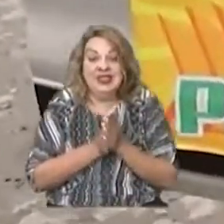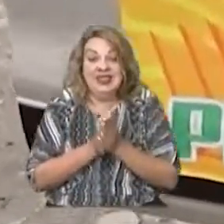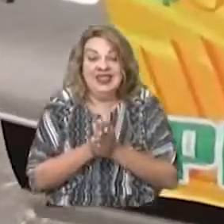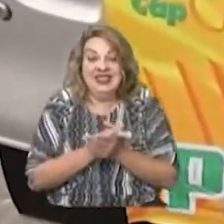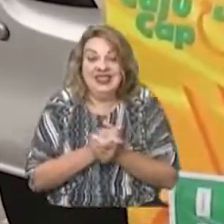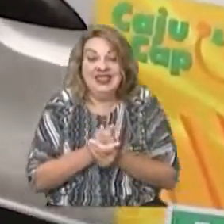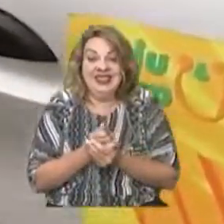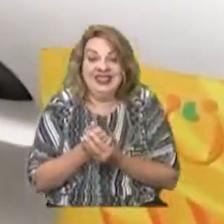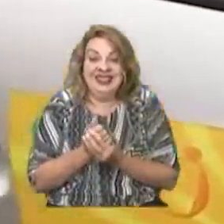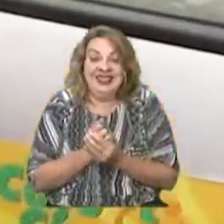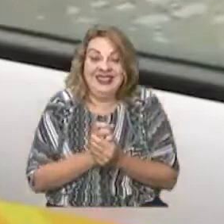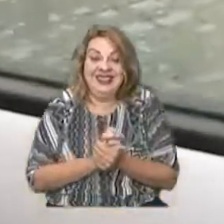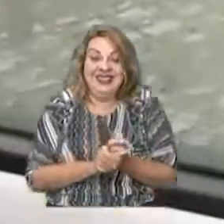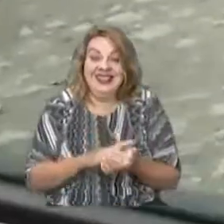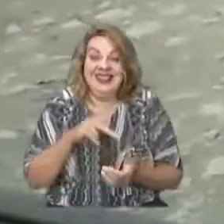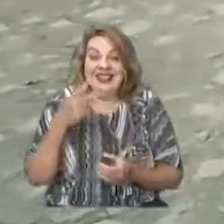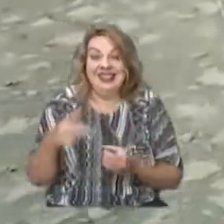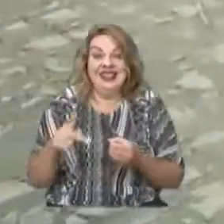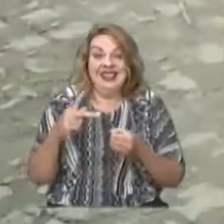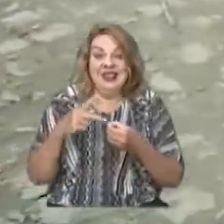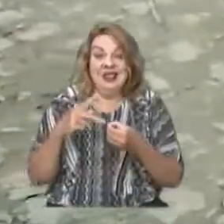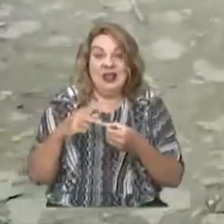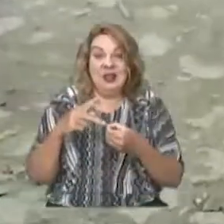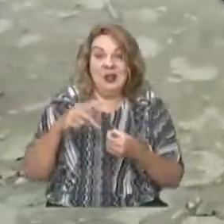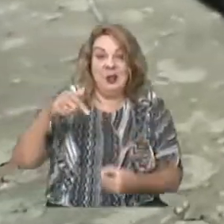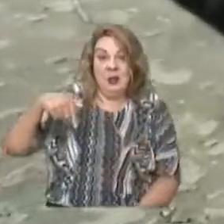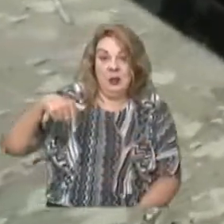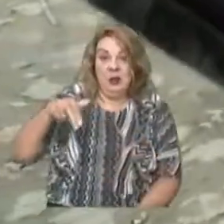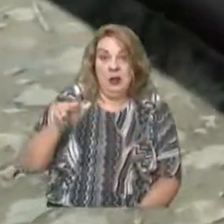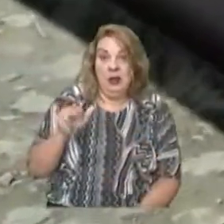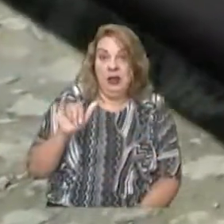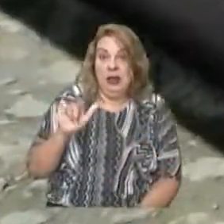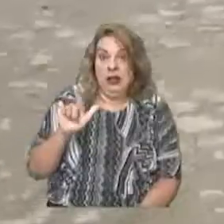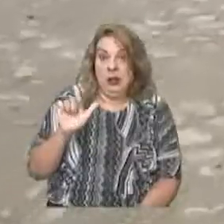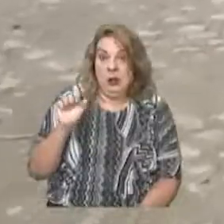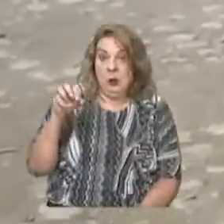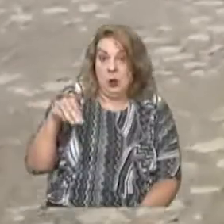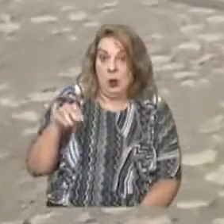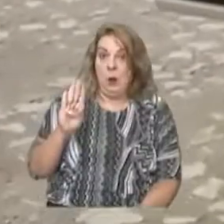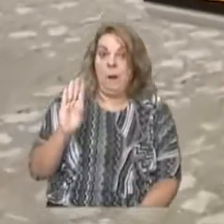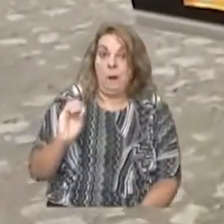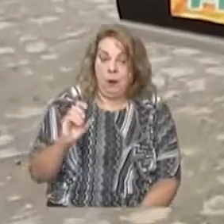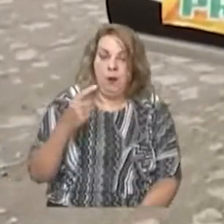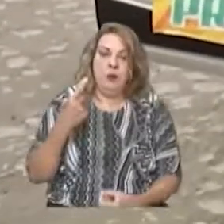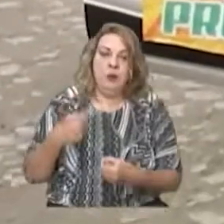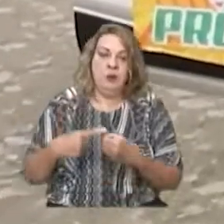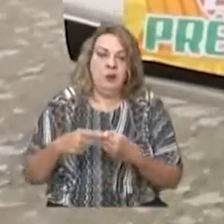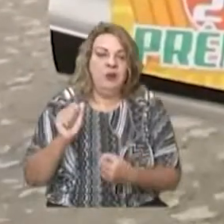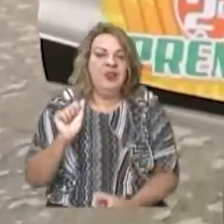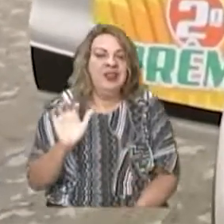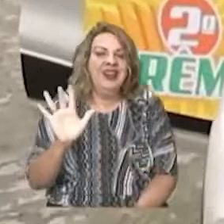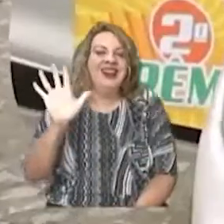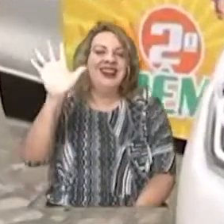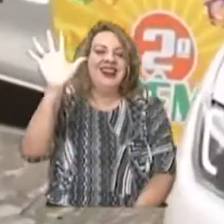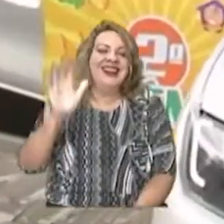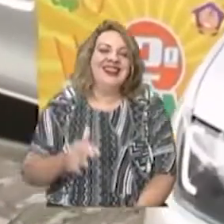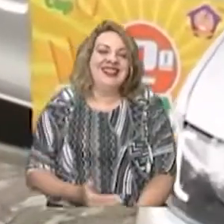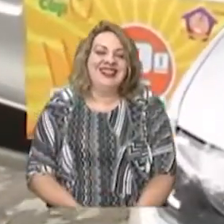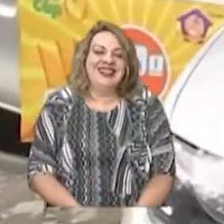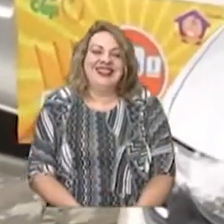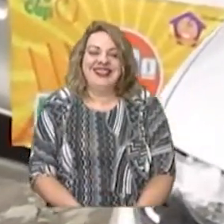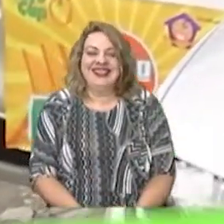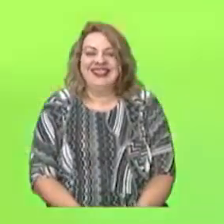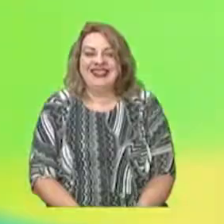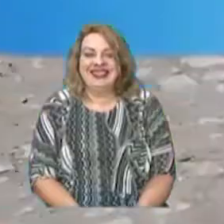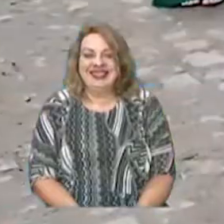mesmo, Rogerinho. Saiu aqui pro povoado Quilombo, no município Pé Quente de Lagarto. Vamos conhecer o grande felizardo.